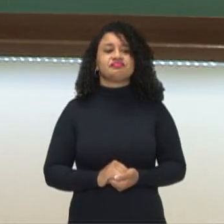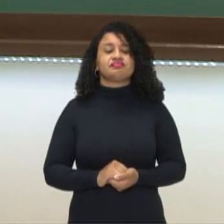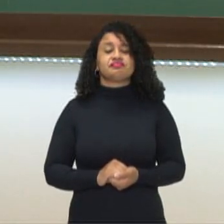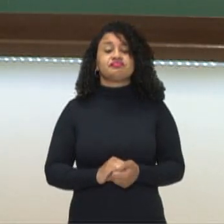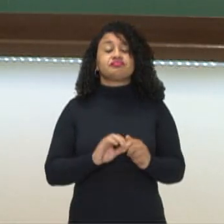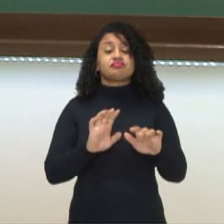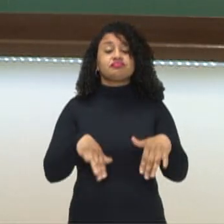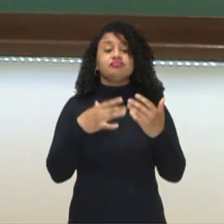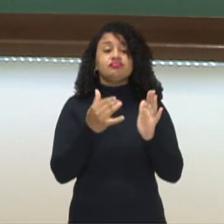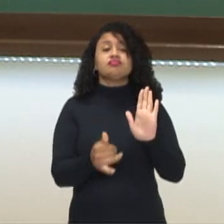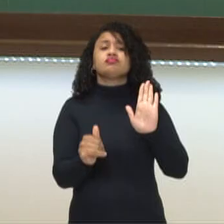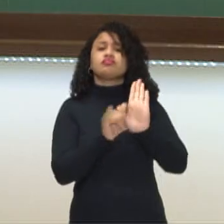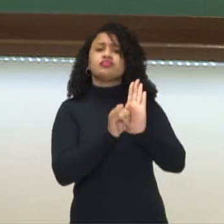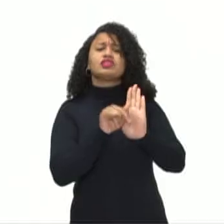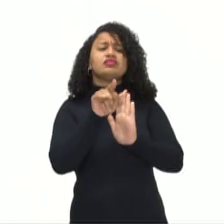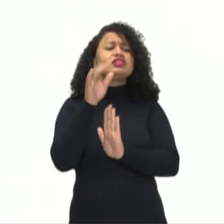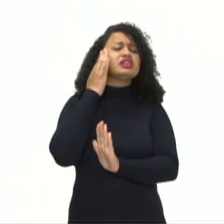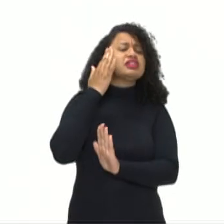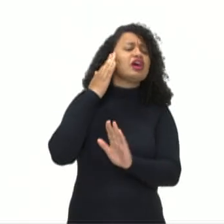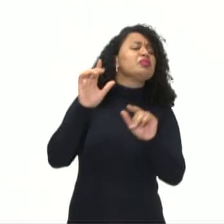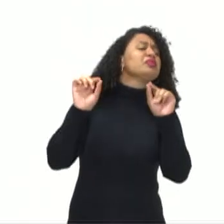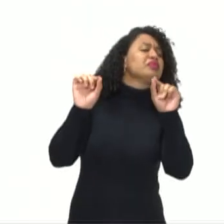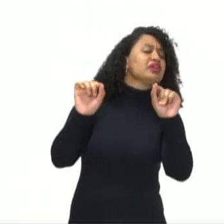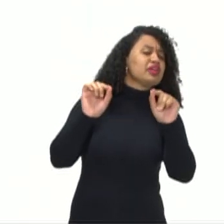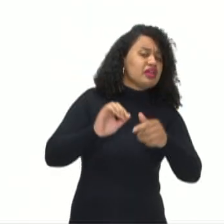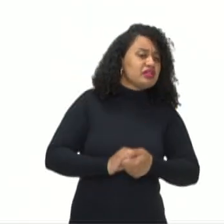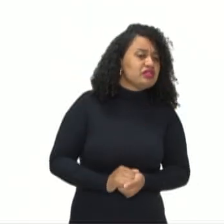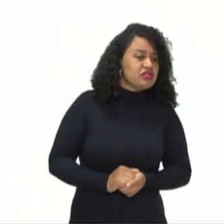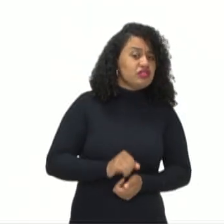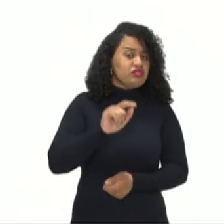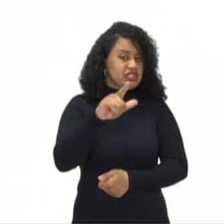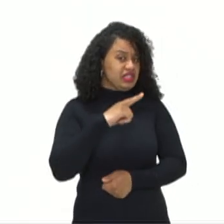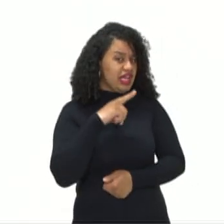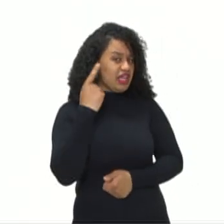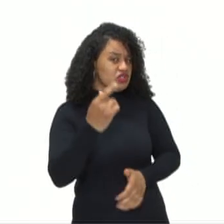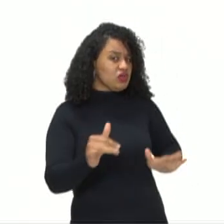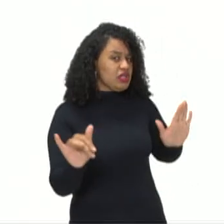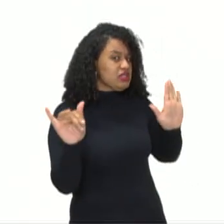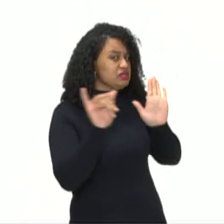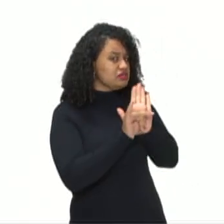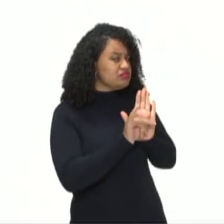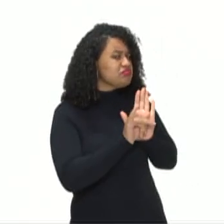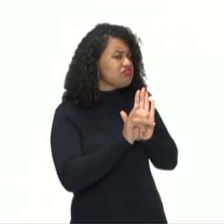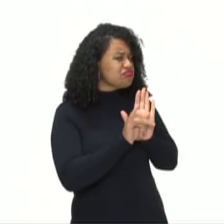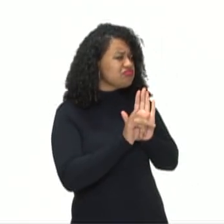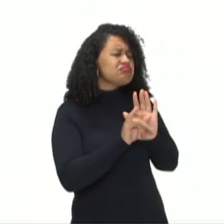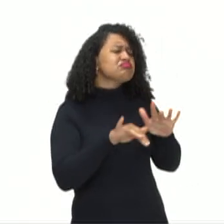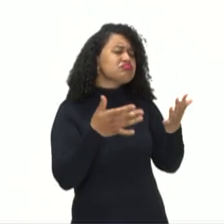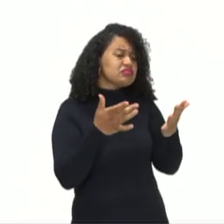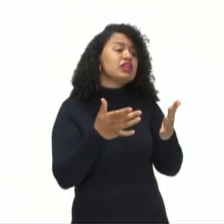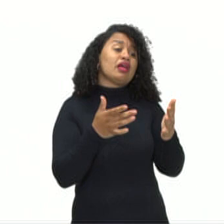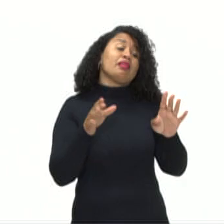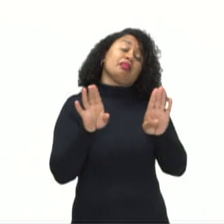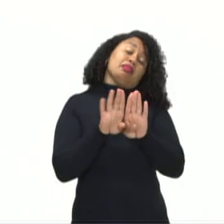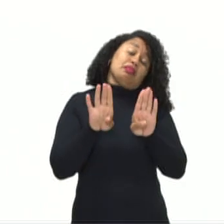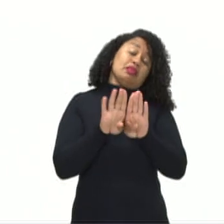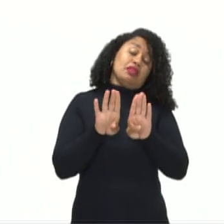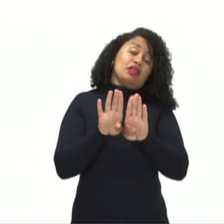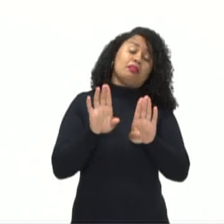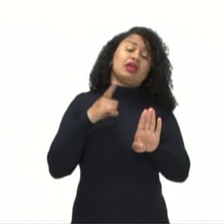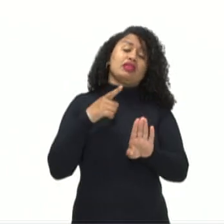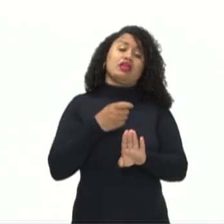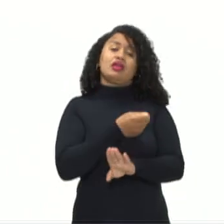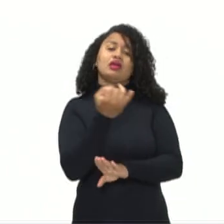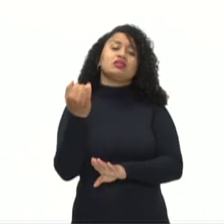Então, identidade, você sabe o que é? Você tem a sua identidade? Né? Identidade também conhecida como o